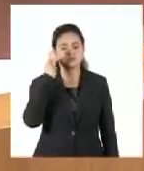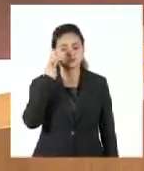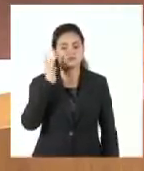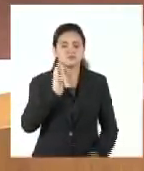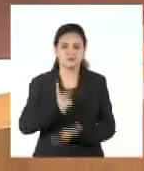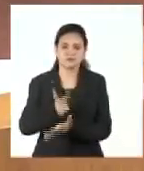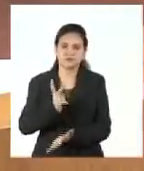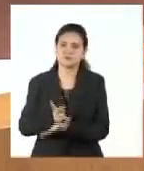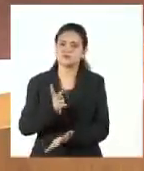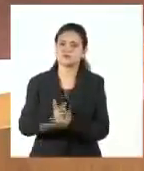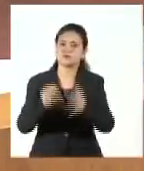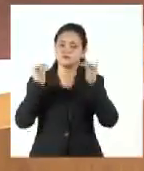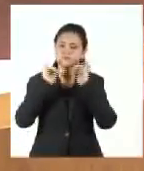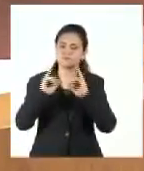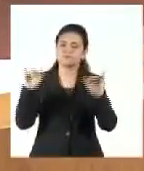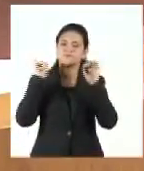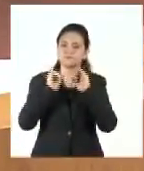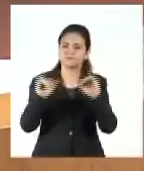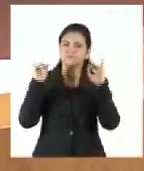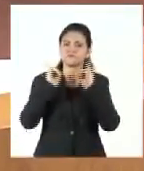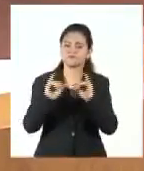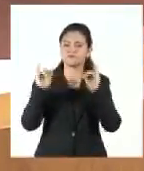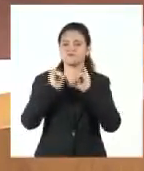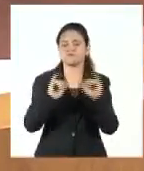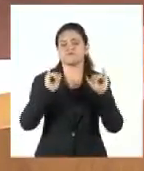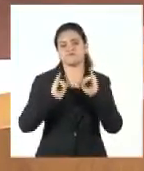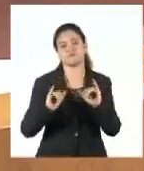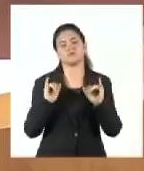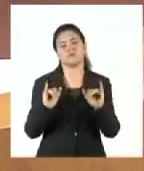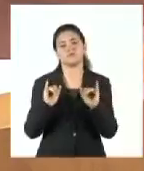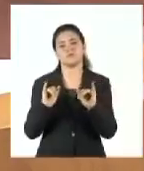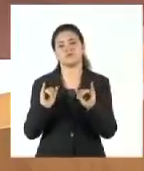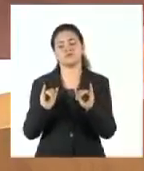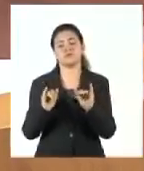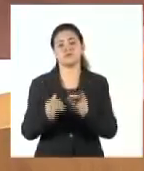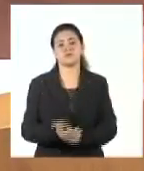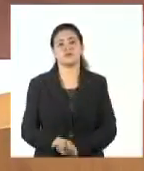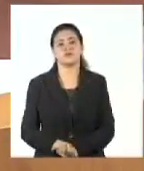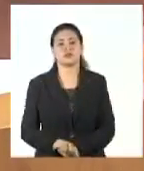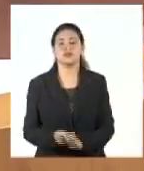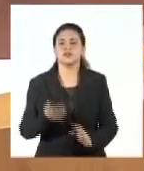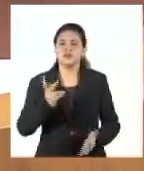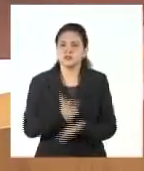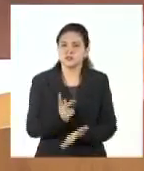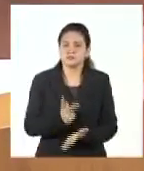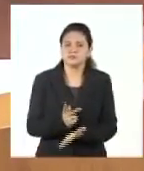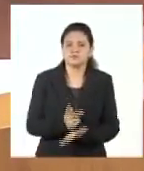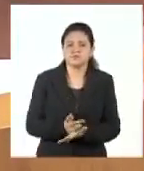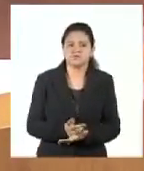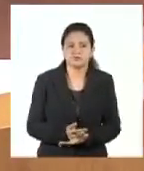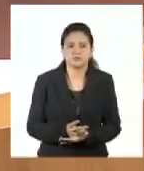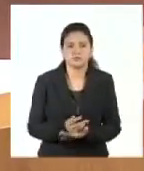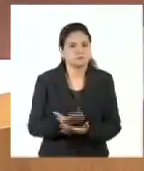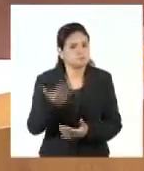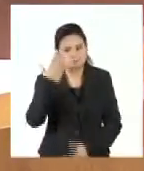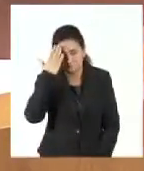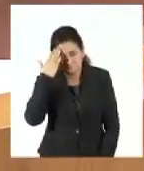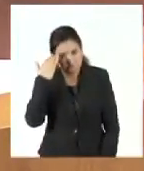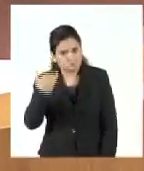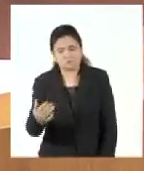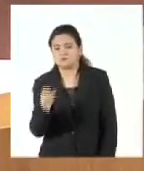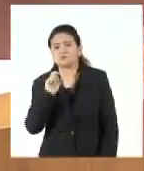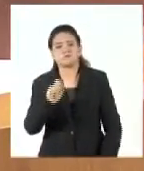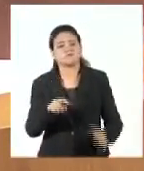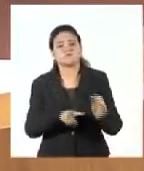sempre com essas declarações infundadas, sempre baseado, sabe-se lá em quê, ele me sai